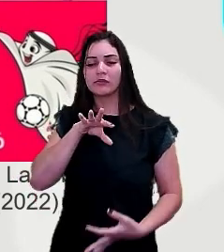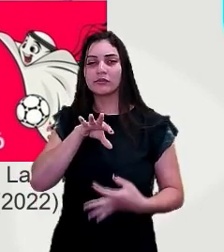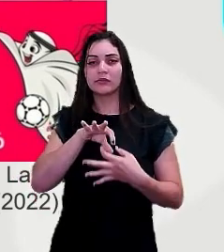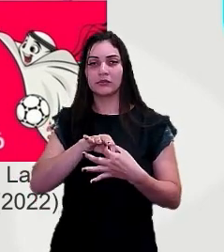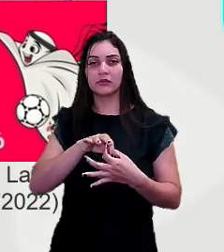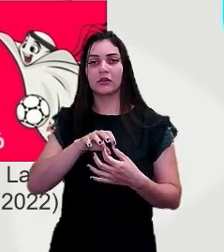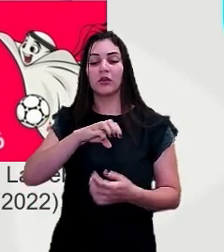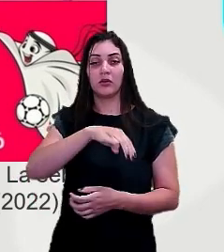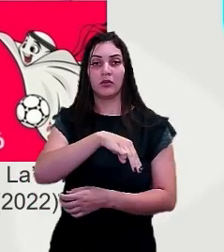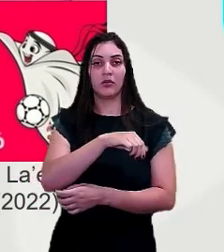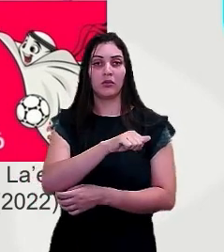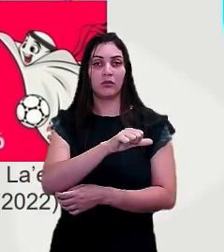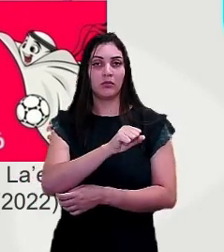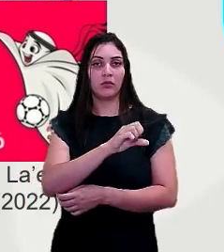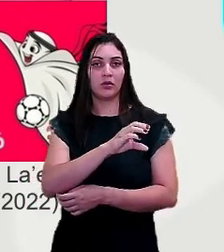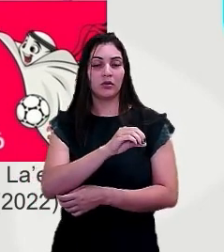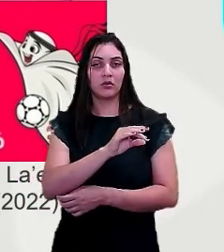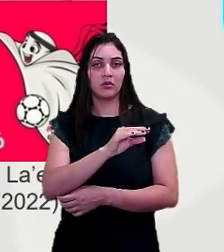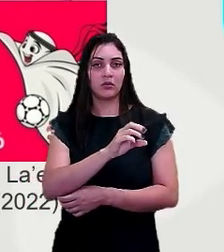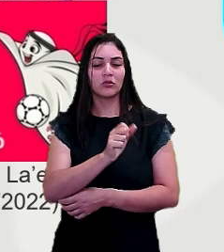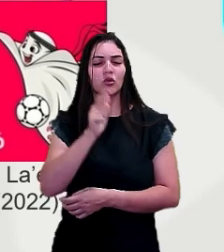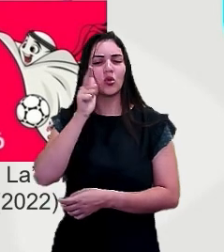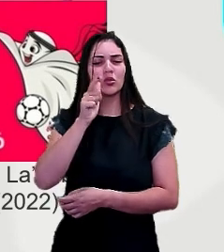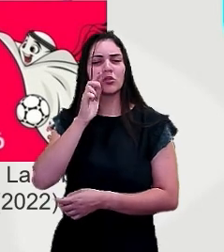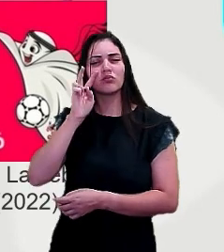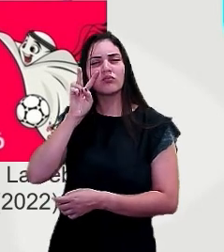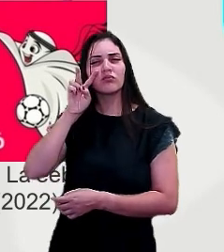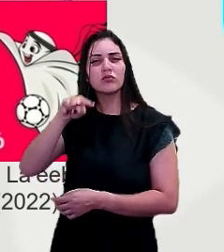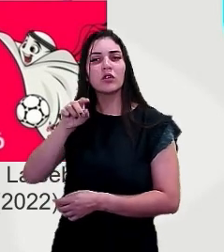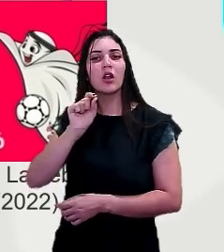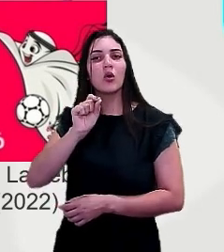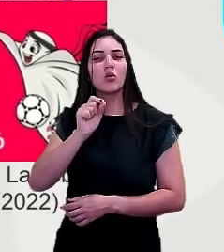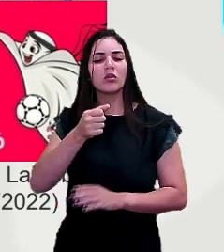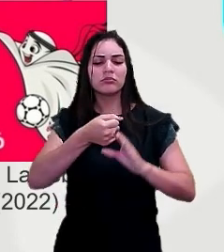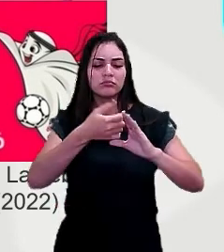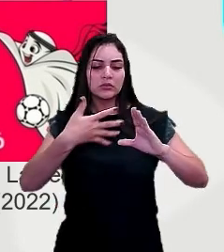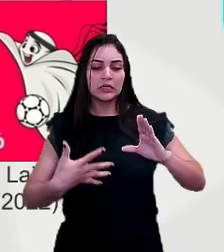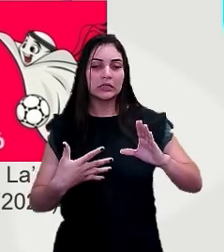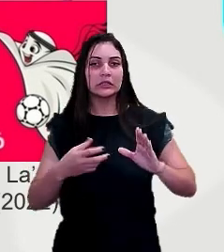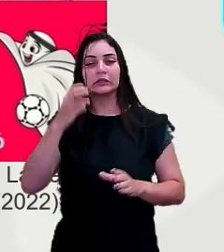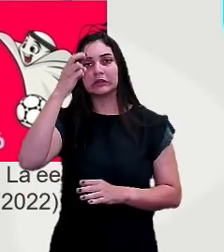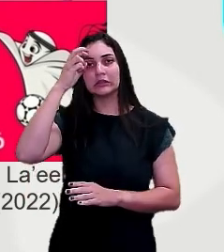um mascote e conseguimos visualizar as características da cultura local.